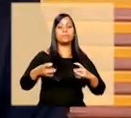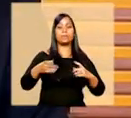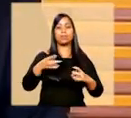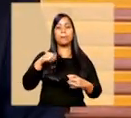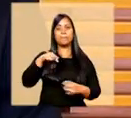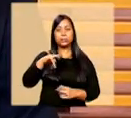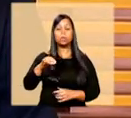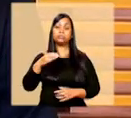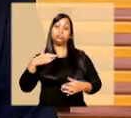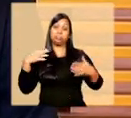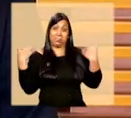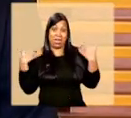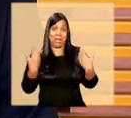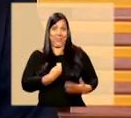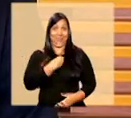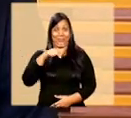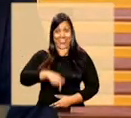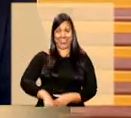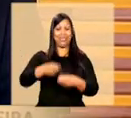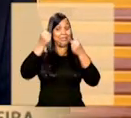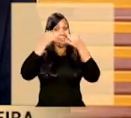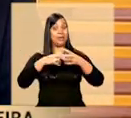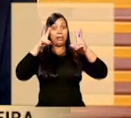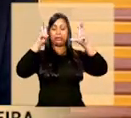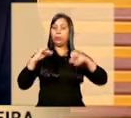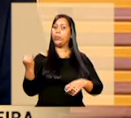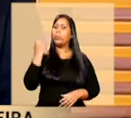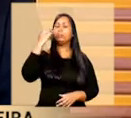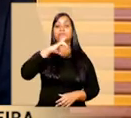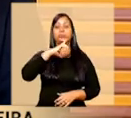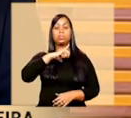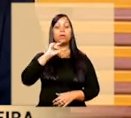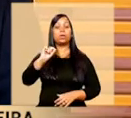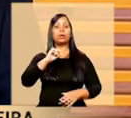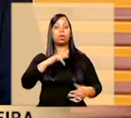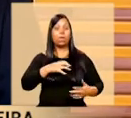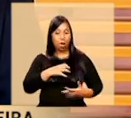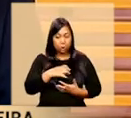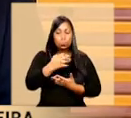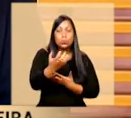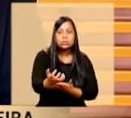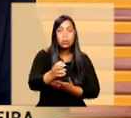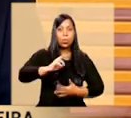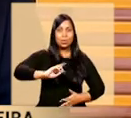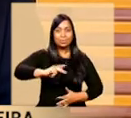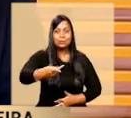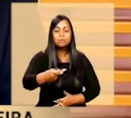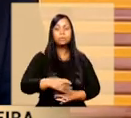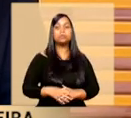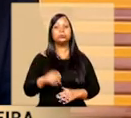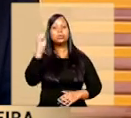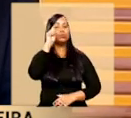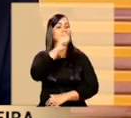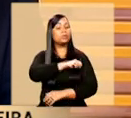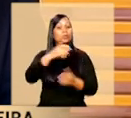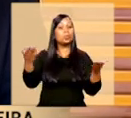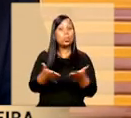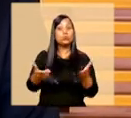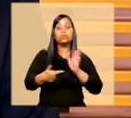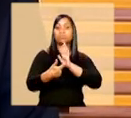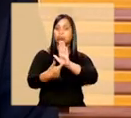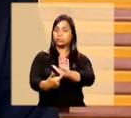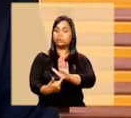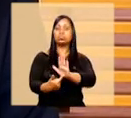Matheus, muito prazer poder estar aqui com vocês e falar sobre esse tema muito importante, que é a doação e transplante de órgãos, né? Rio Preto hoje